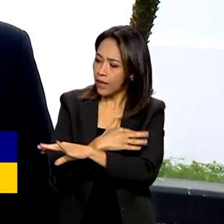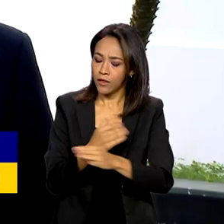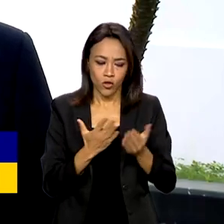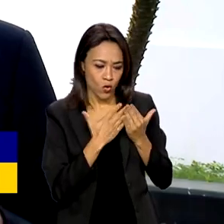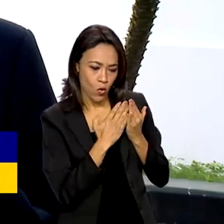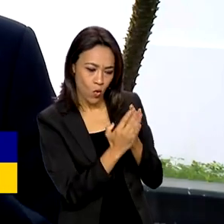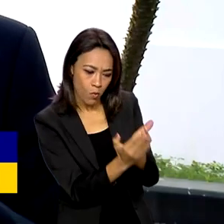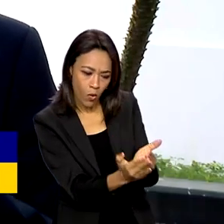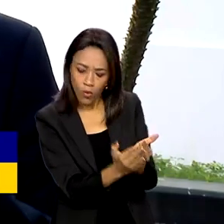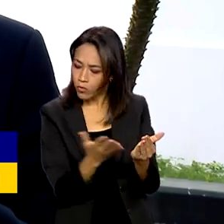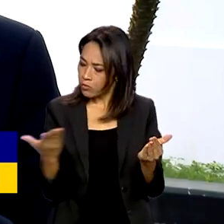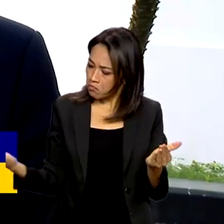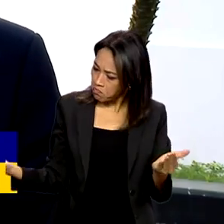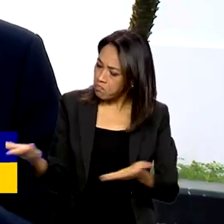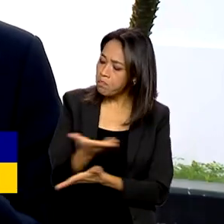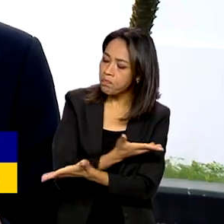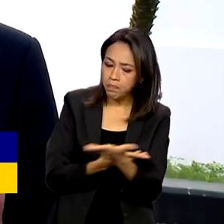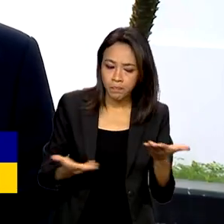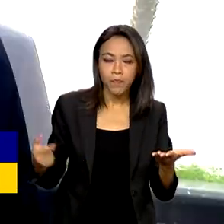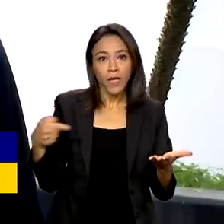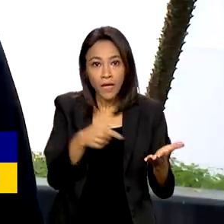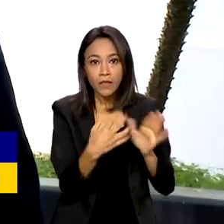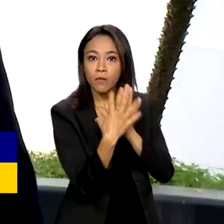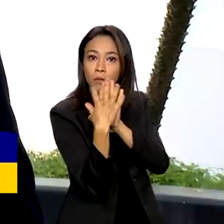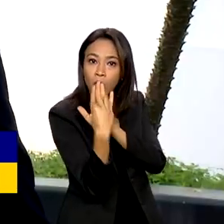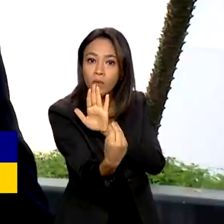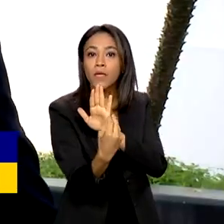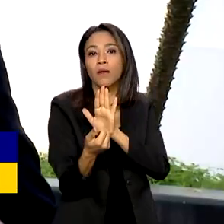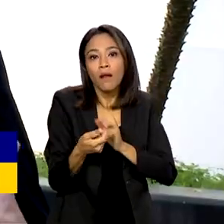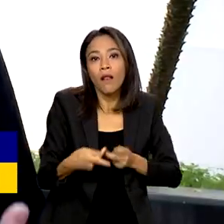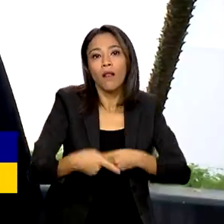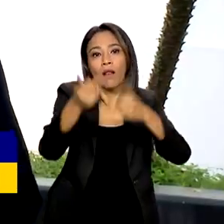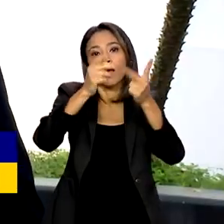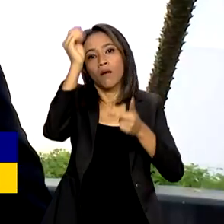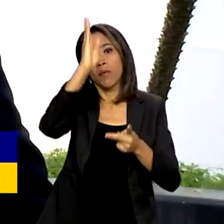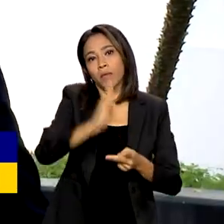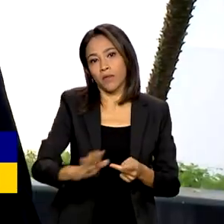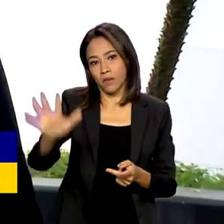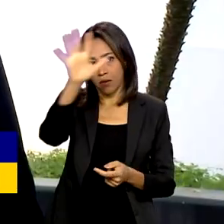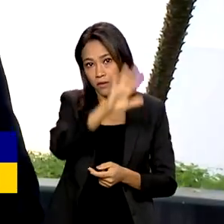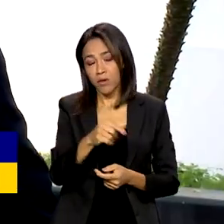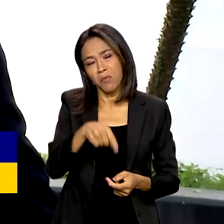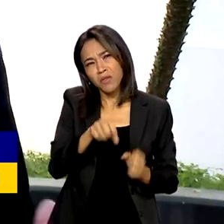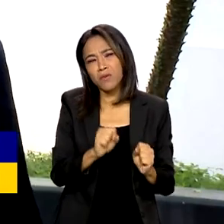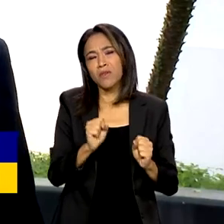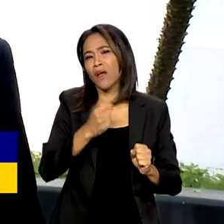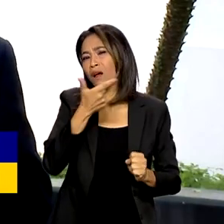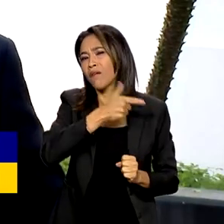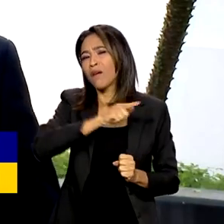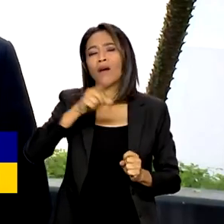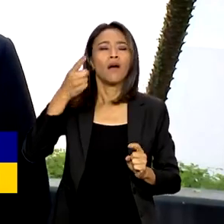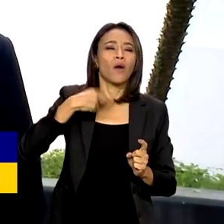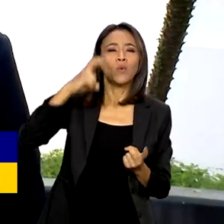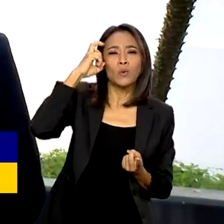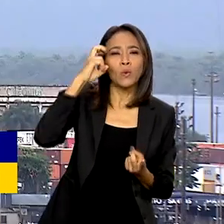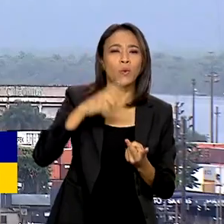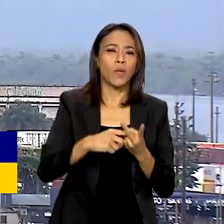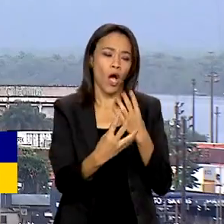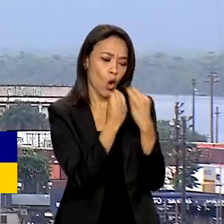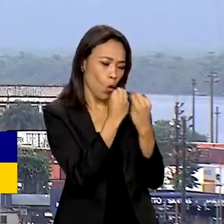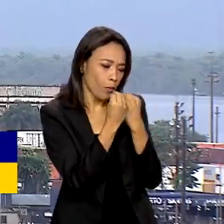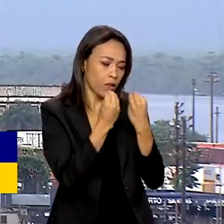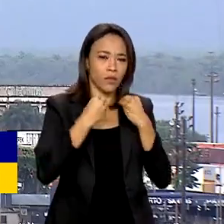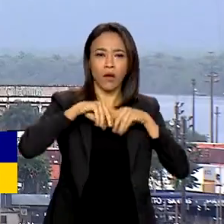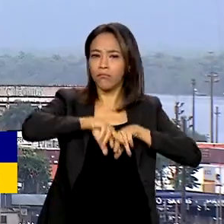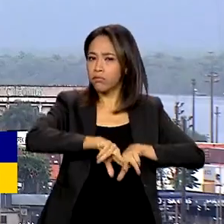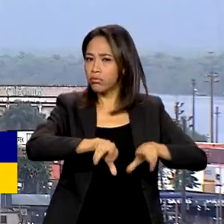A gente quer levar esse modelo para todo o Brasil. A gente quer que também tenha outra utilização cultural, artística, gastronômica.